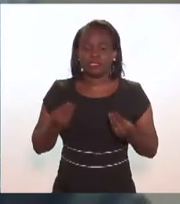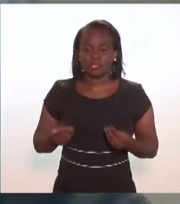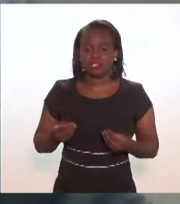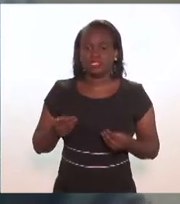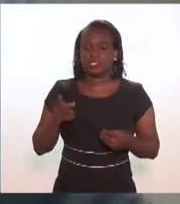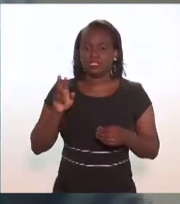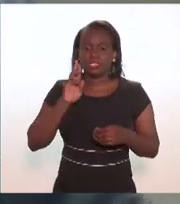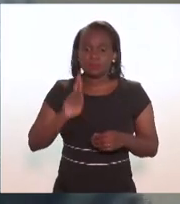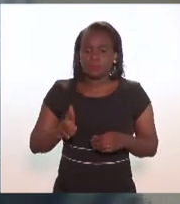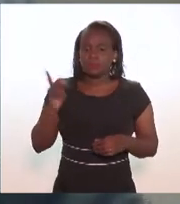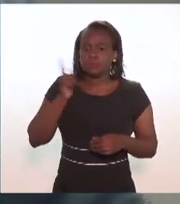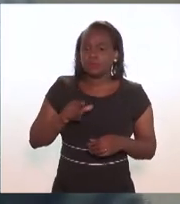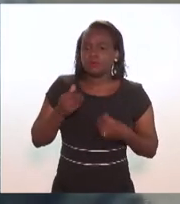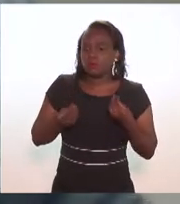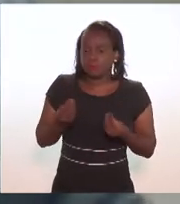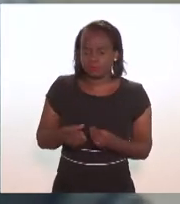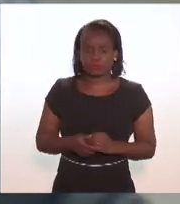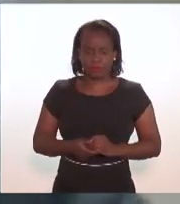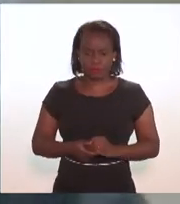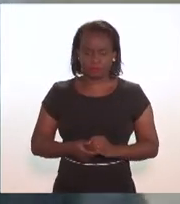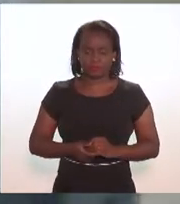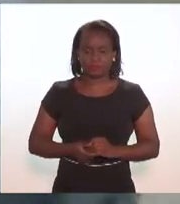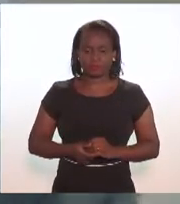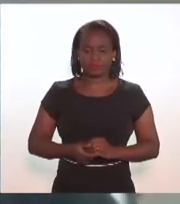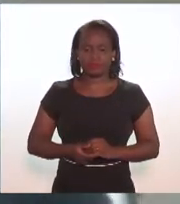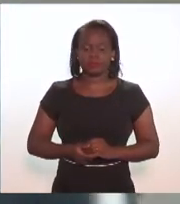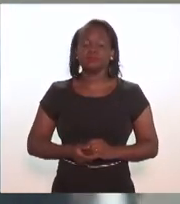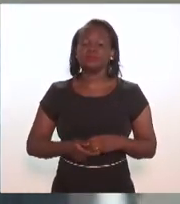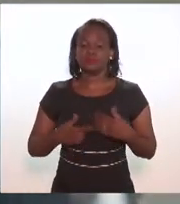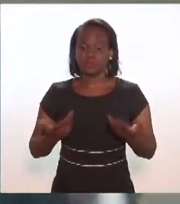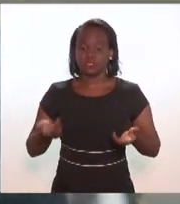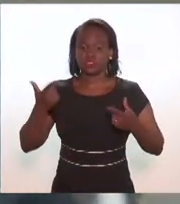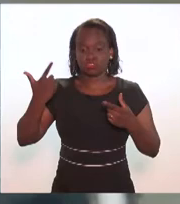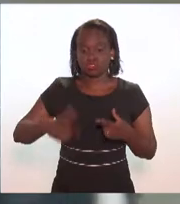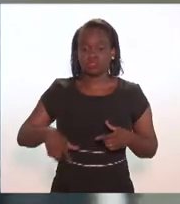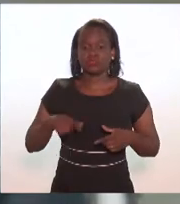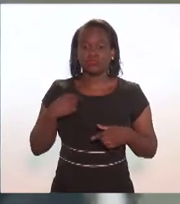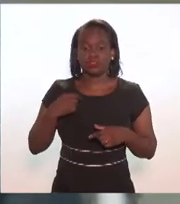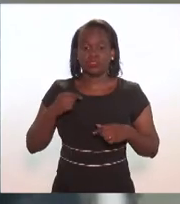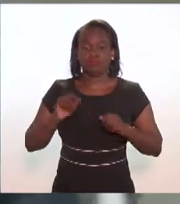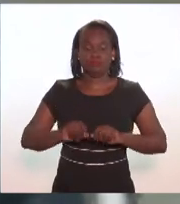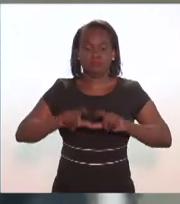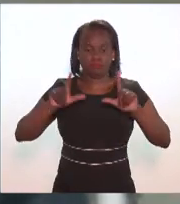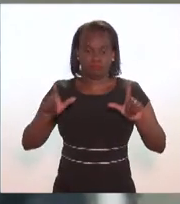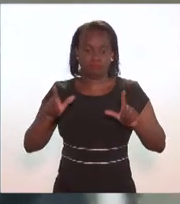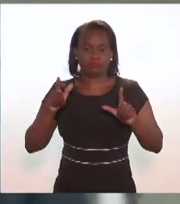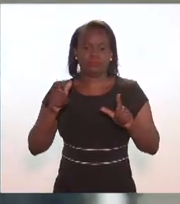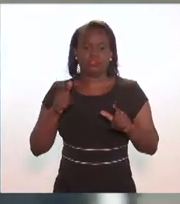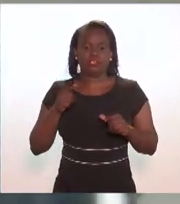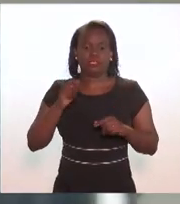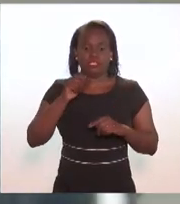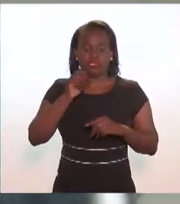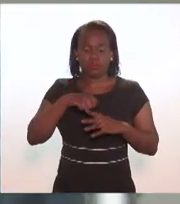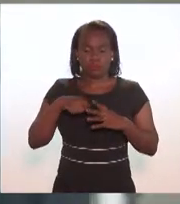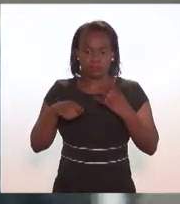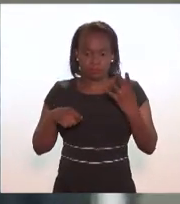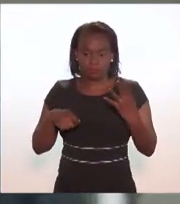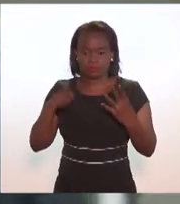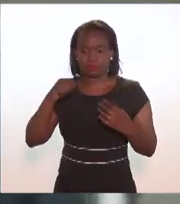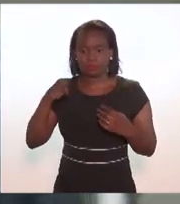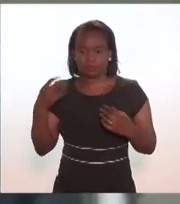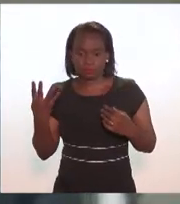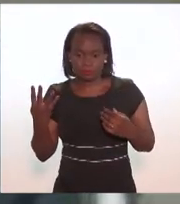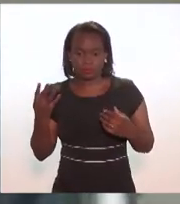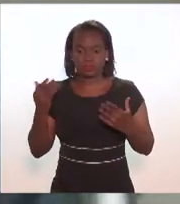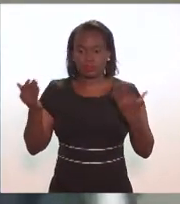esse resultado aí no segundo semestre. Eu vou repartir primeiro em termos de quadrimestres, para a gente ter uma noção ao